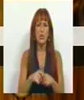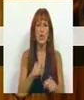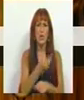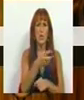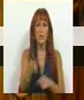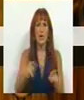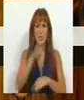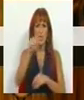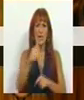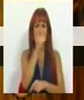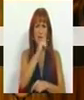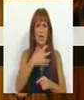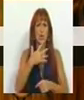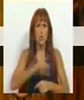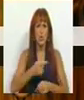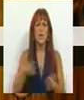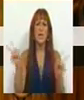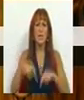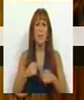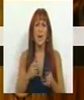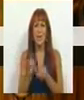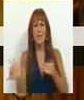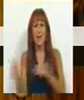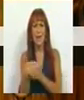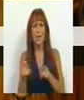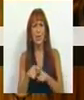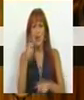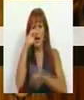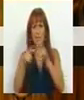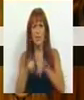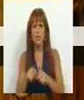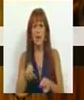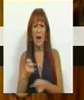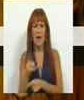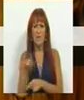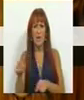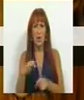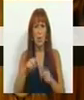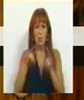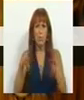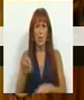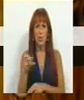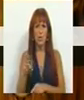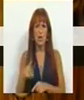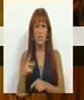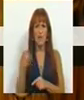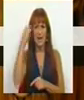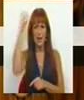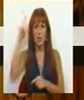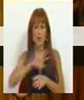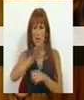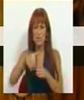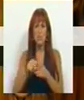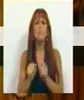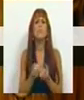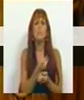concelhos do Distrito de Santarém e serve ainda de forma indireta as populações de Gavião, Ponte Sor e Vila de Rei, abarcando